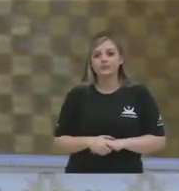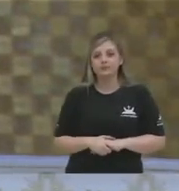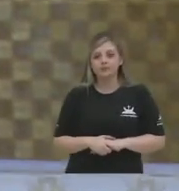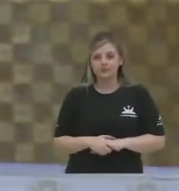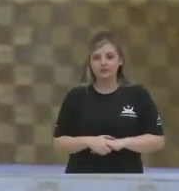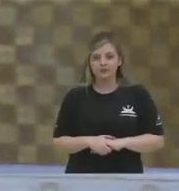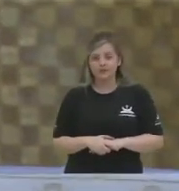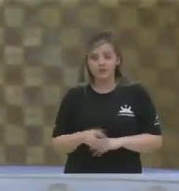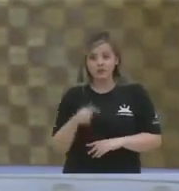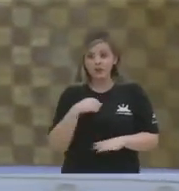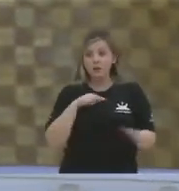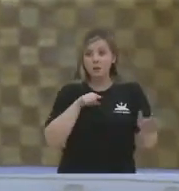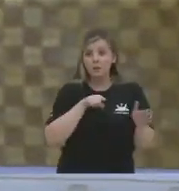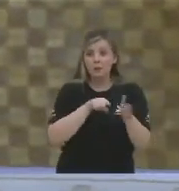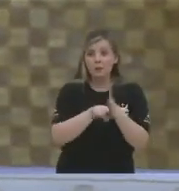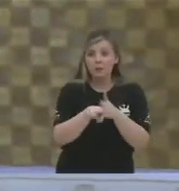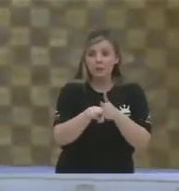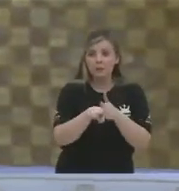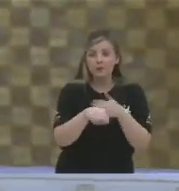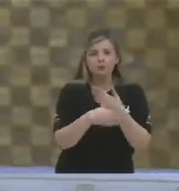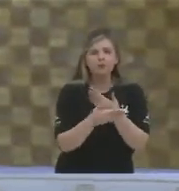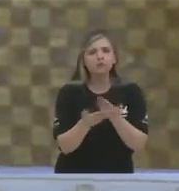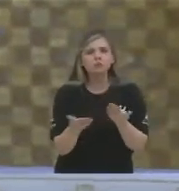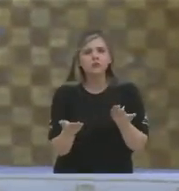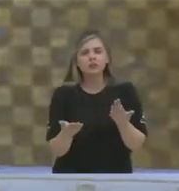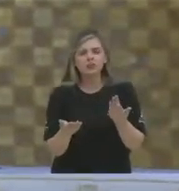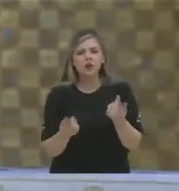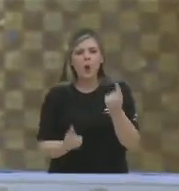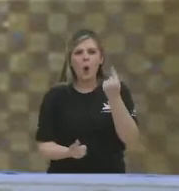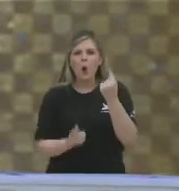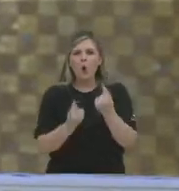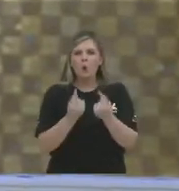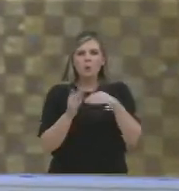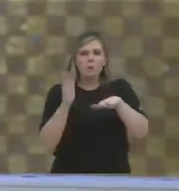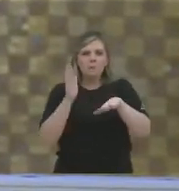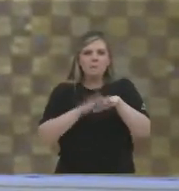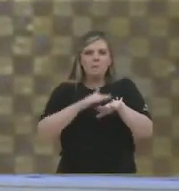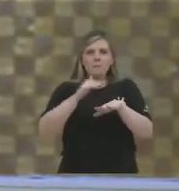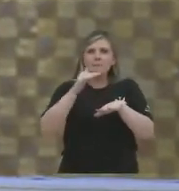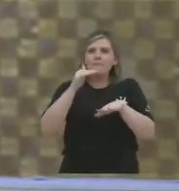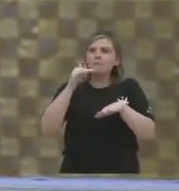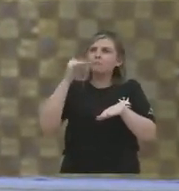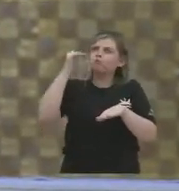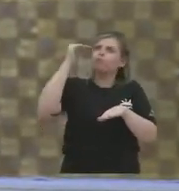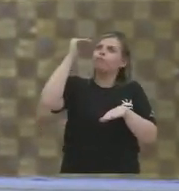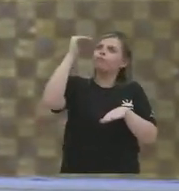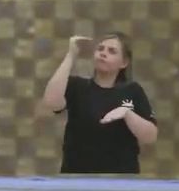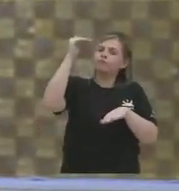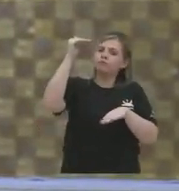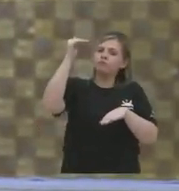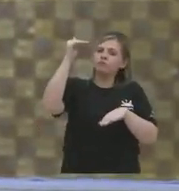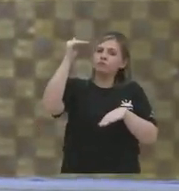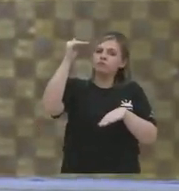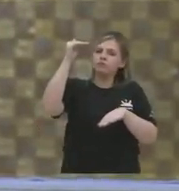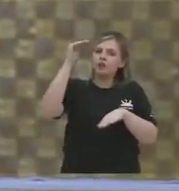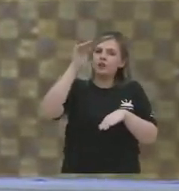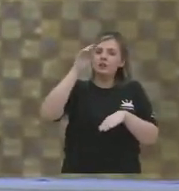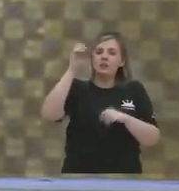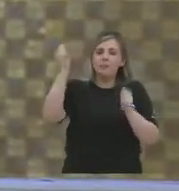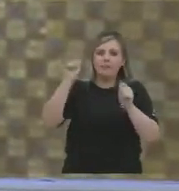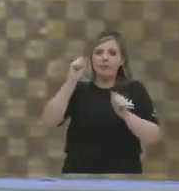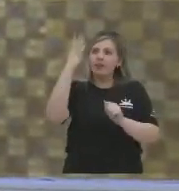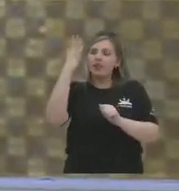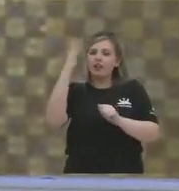E eu pergunto para vocês: qual é o maior milagre que Deus faz? Não precisa me responder.